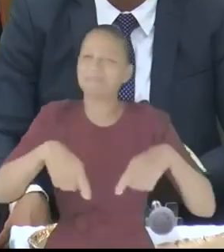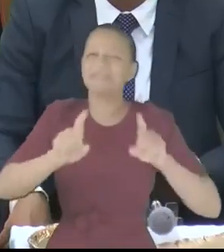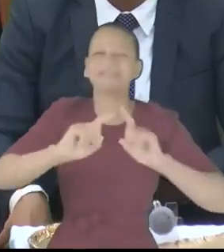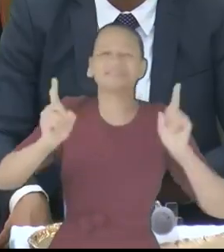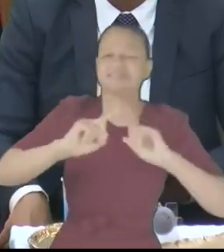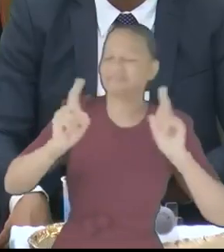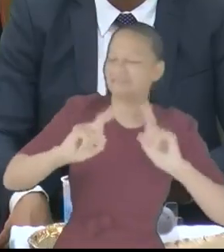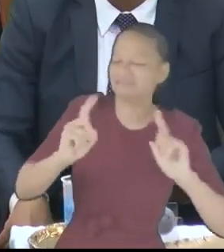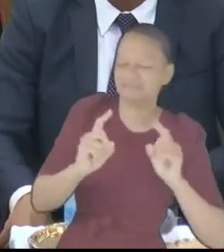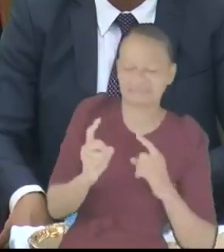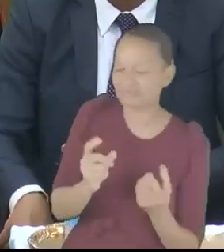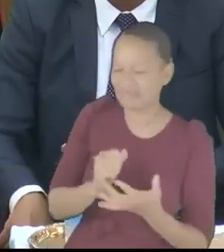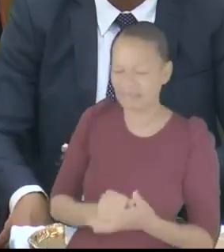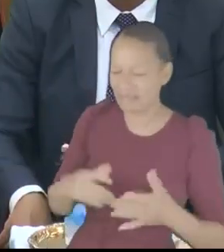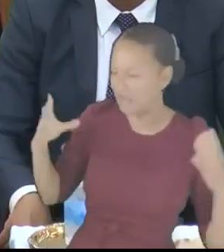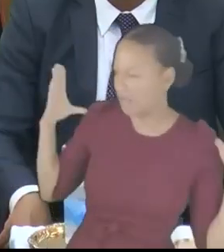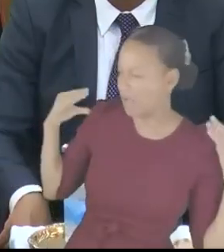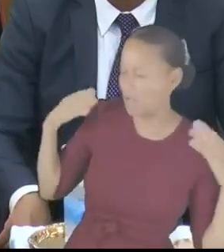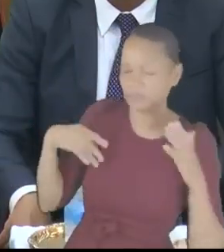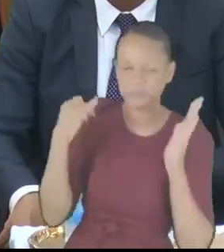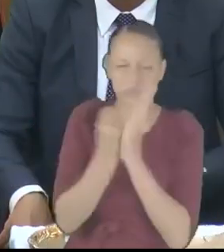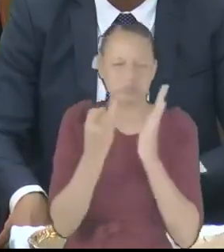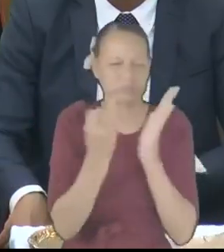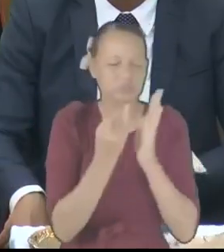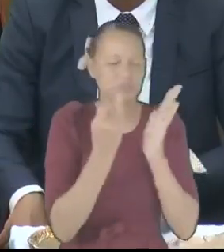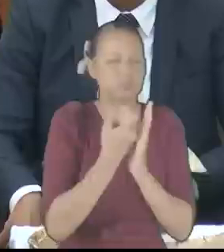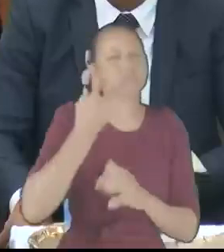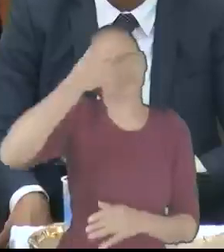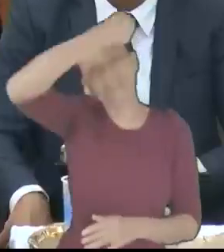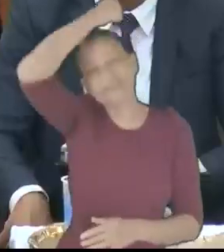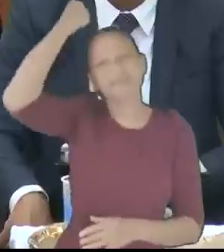não precisa de intercessão de santo.